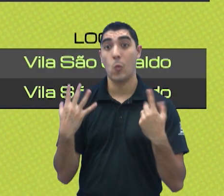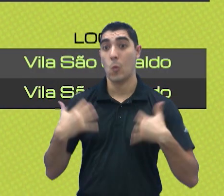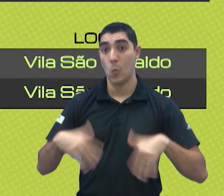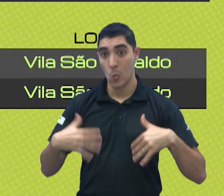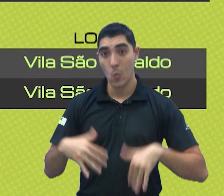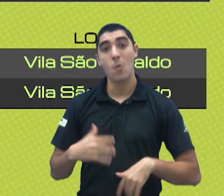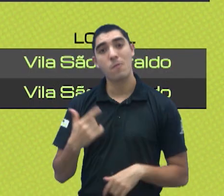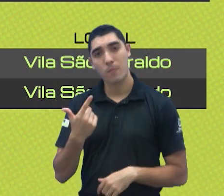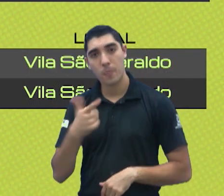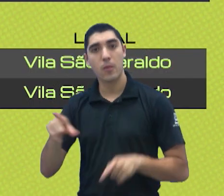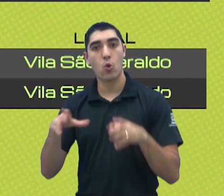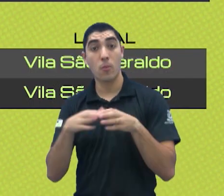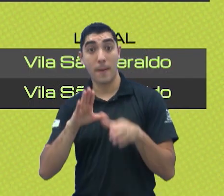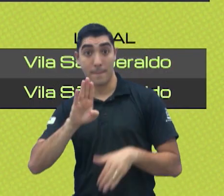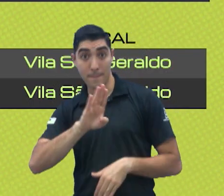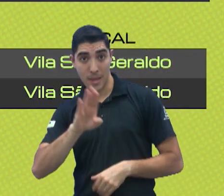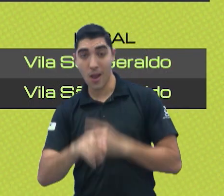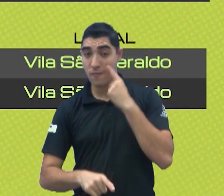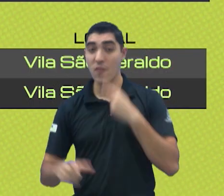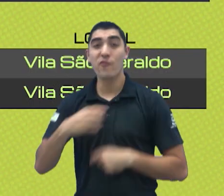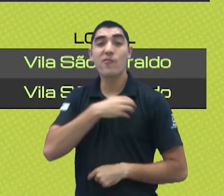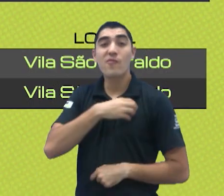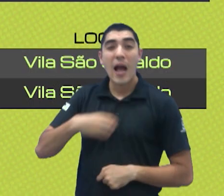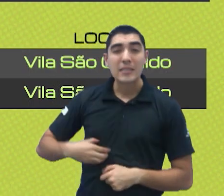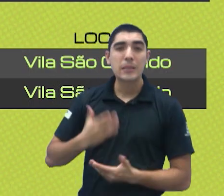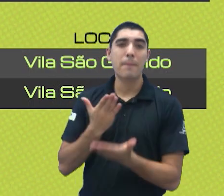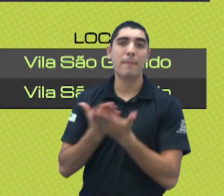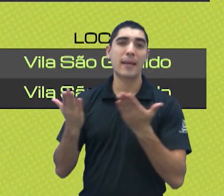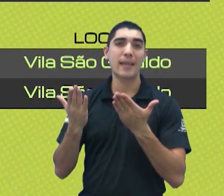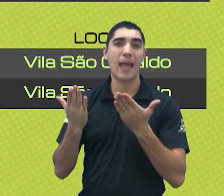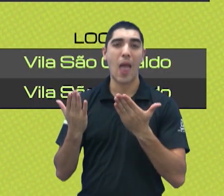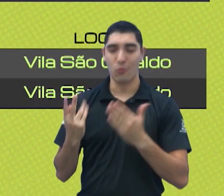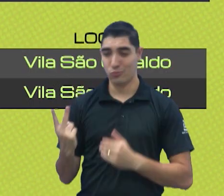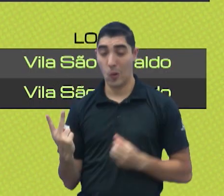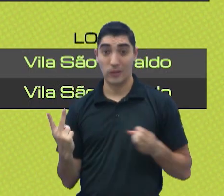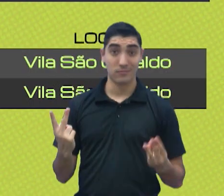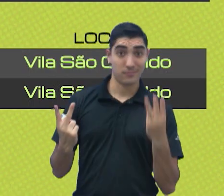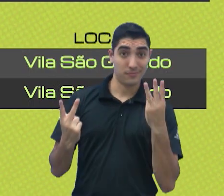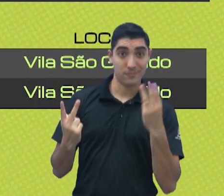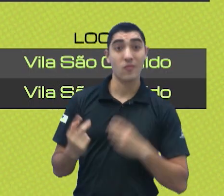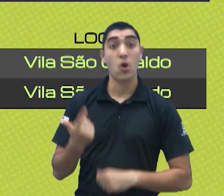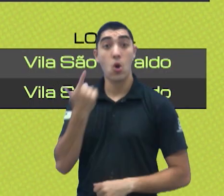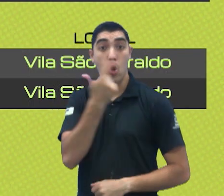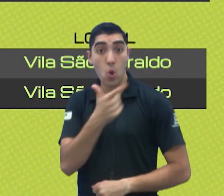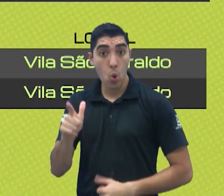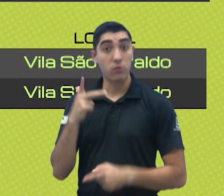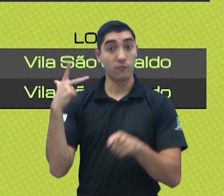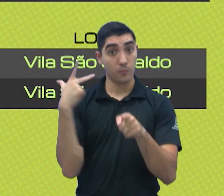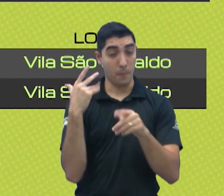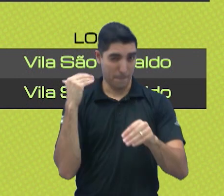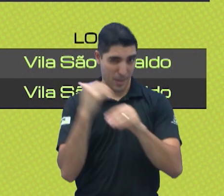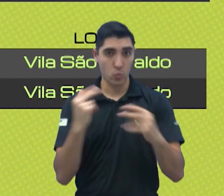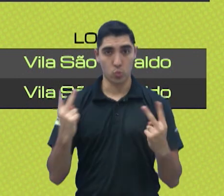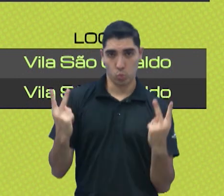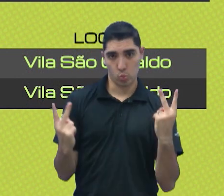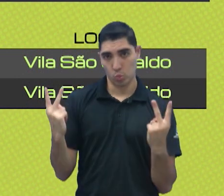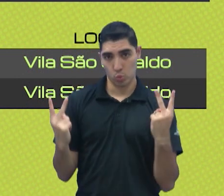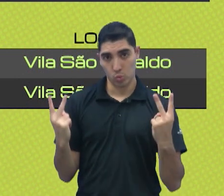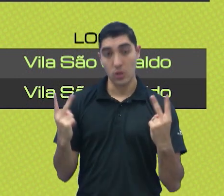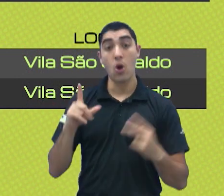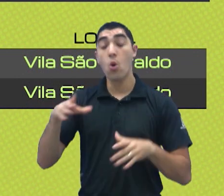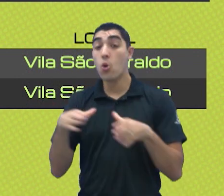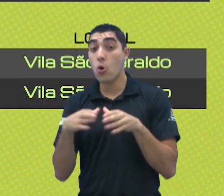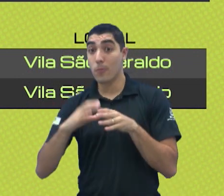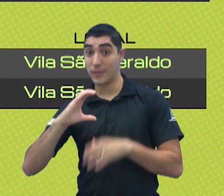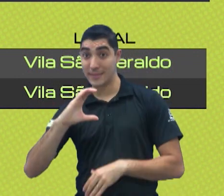No grupo B, o Vasquinho perdeu em casa para o Cartel do Norte 3-2. O Freitas ficou no empate com o Bem Bolado. Pelo grupo C, a